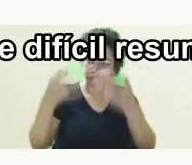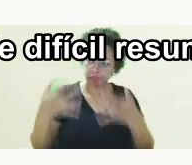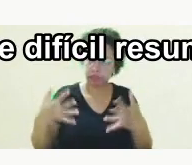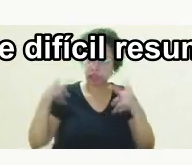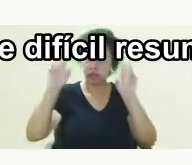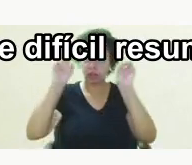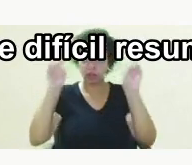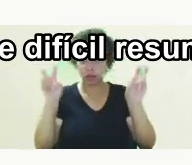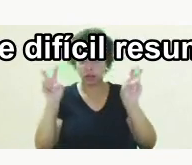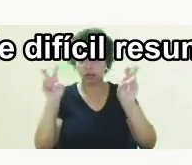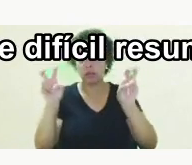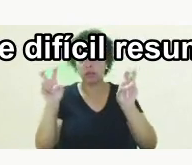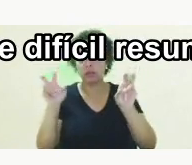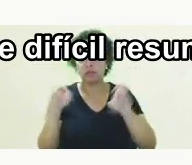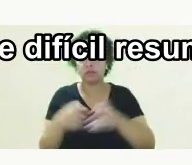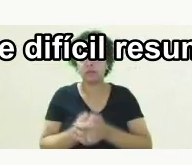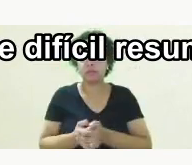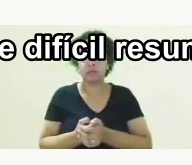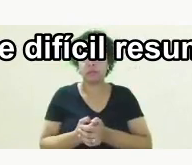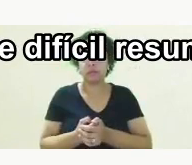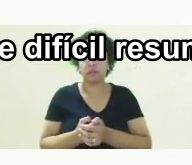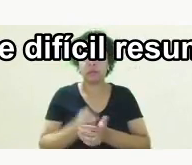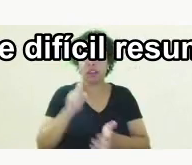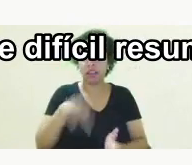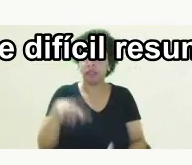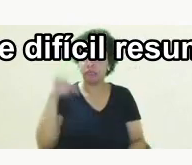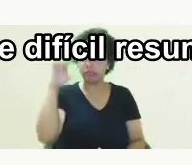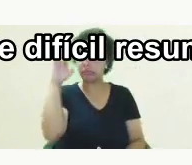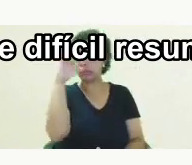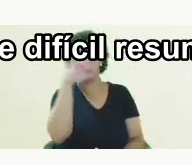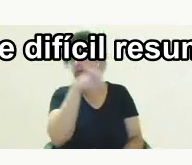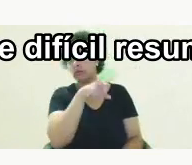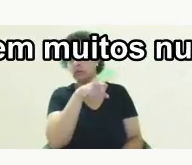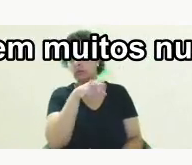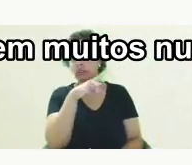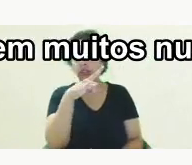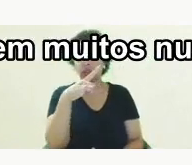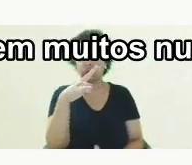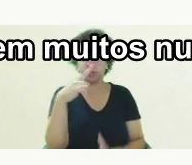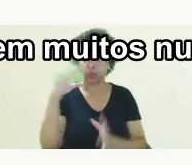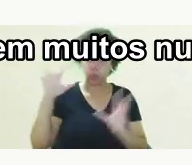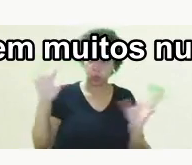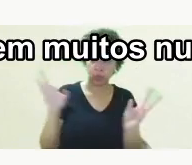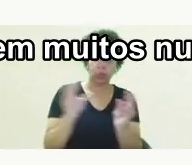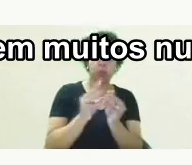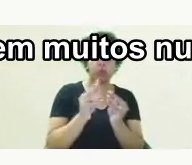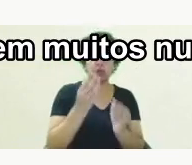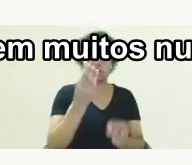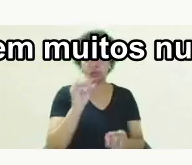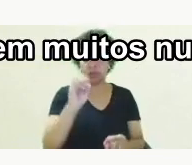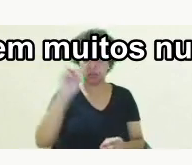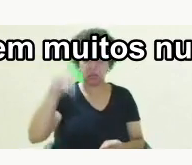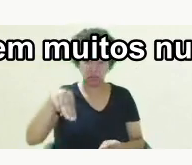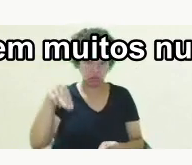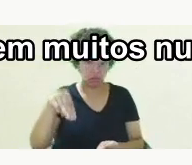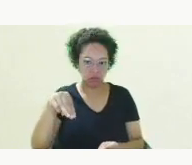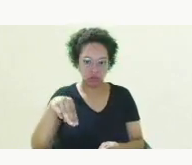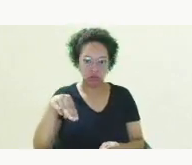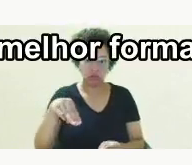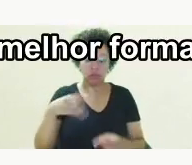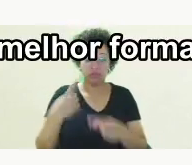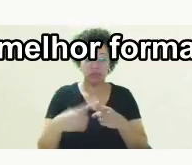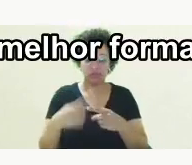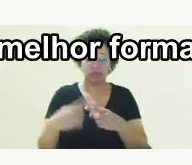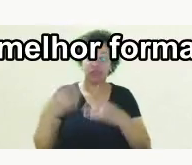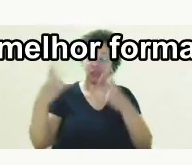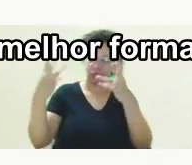que, inclusive, é bastante difícil resumir em 30 minutos aí, porque ele tem muitas nuances,